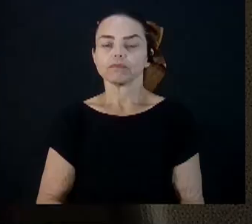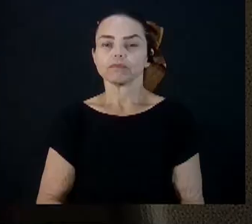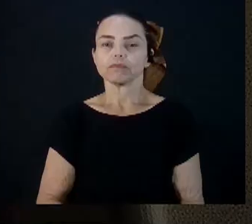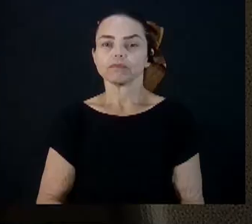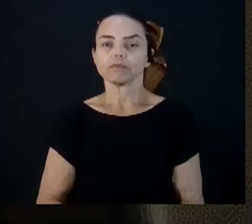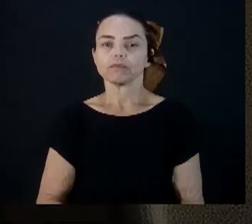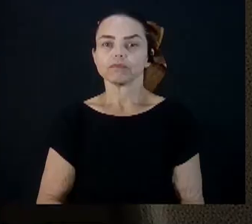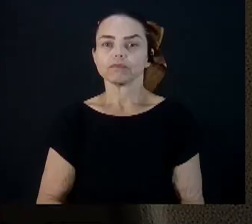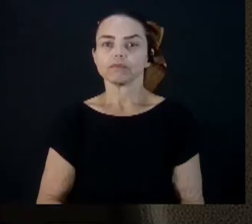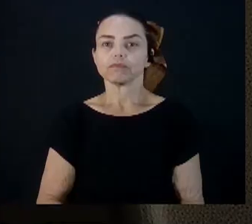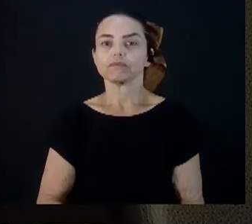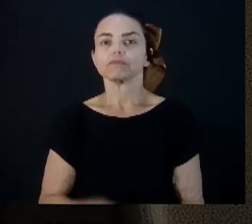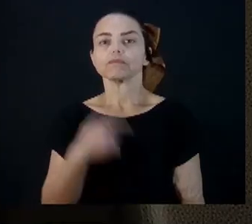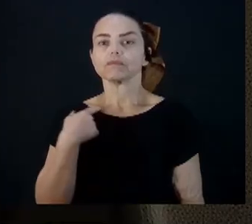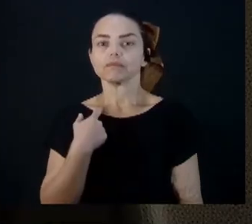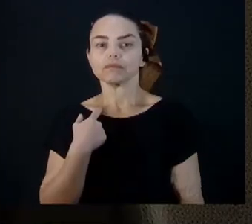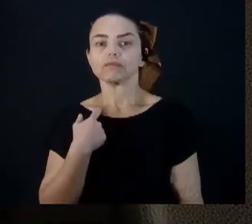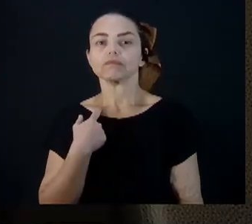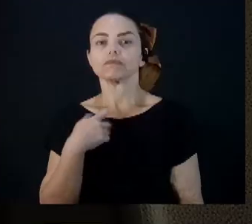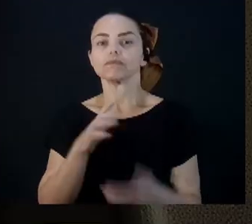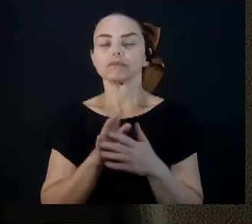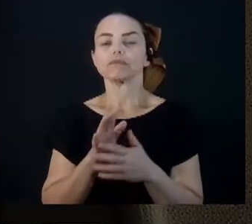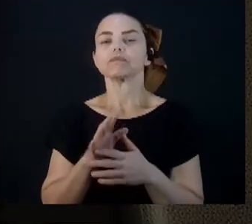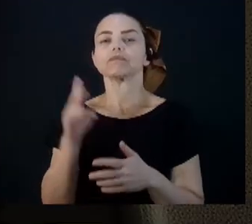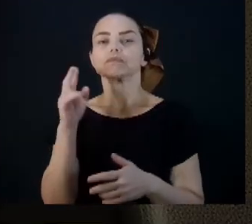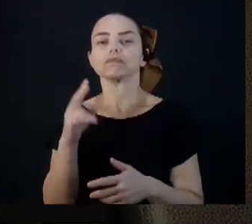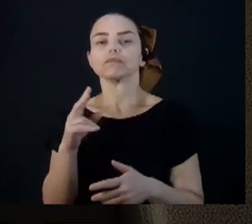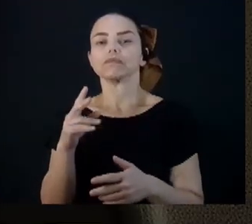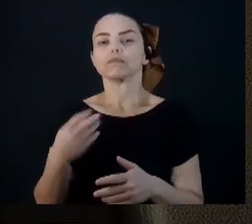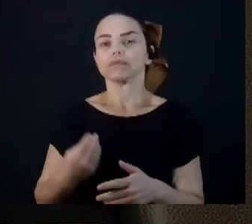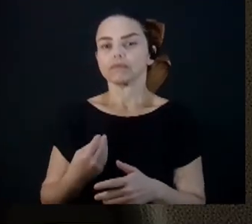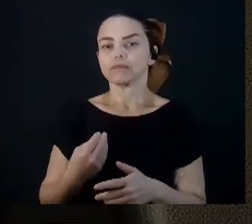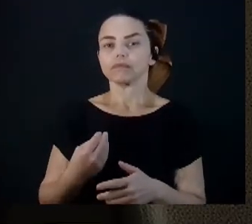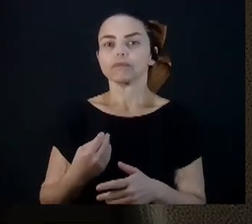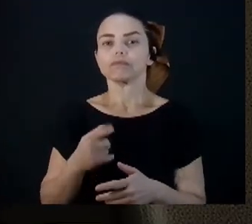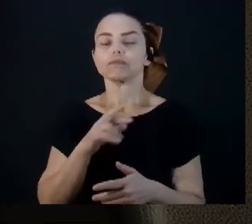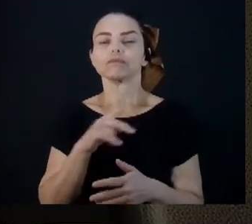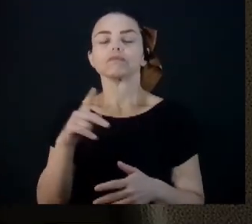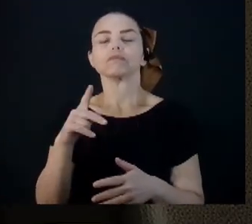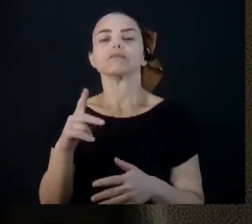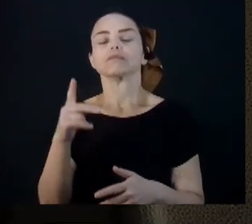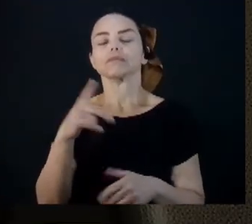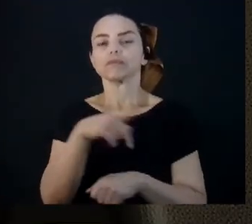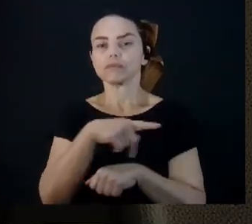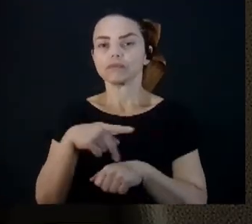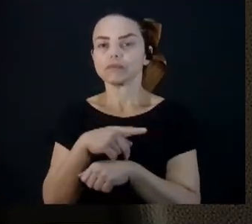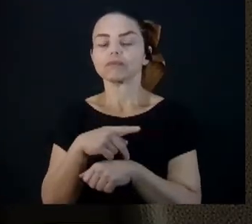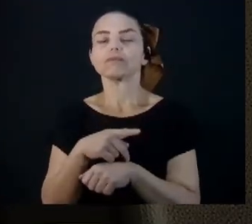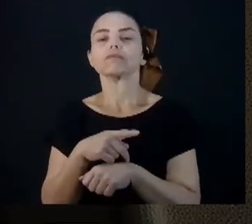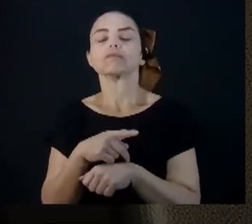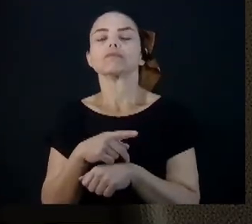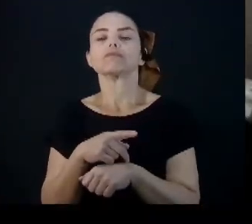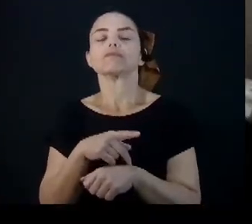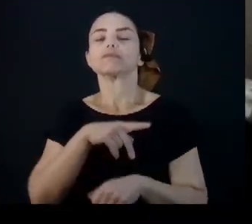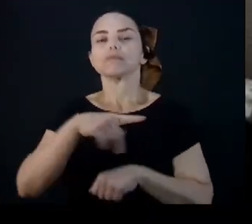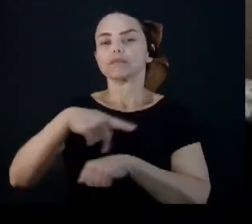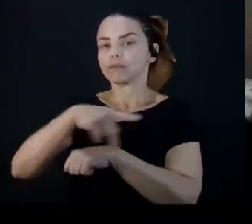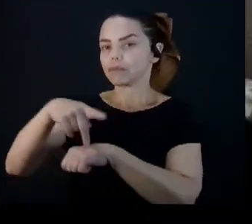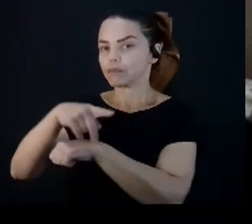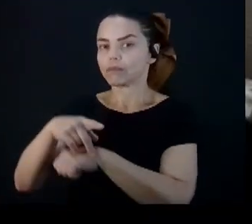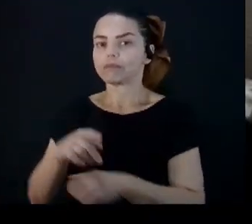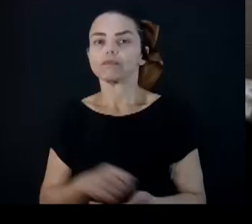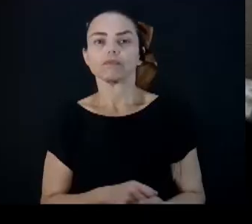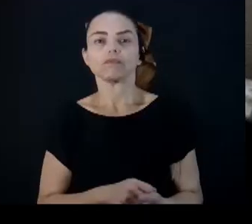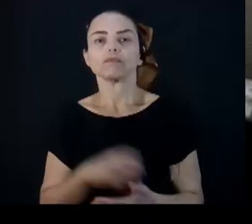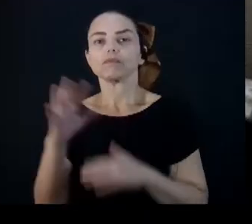Se nós formos traçar a presença de estrangeiros, né, não brasileiros, no nosso acervo,